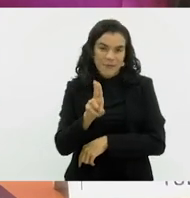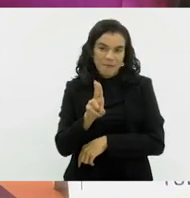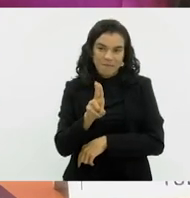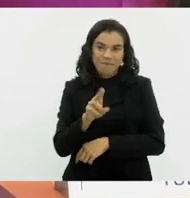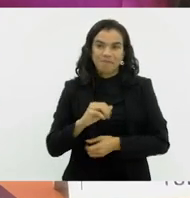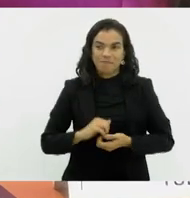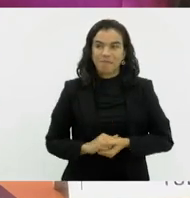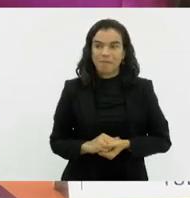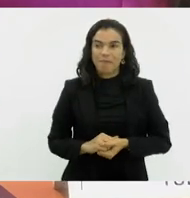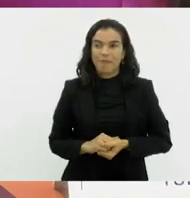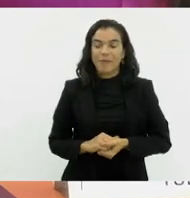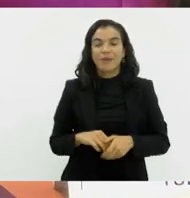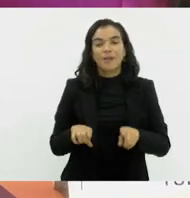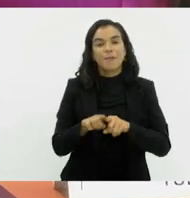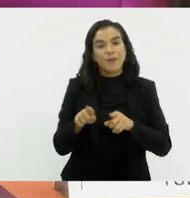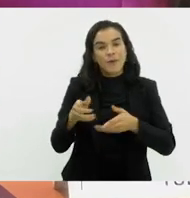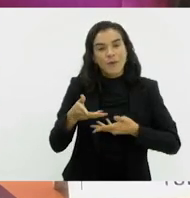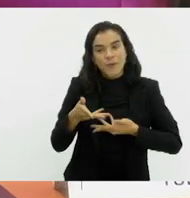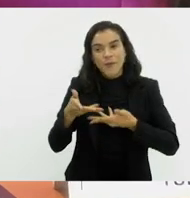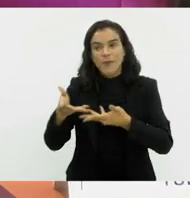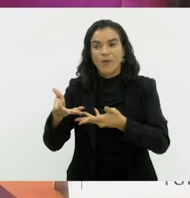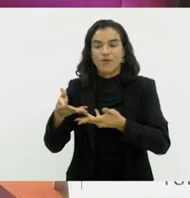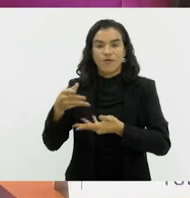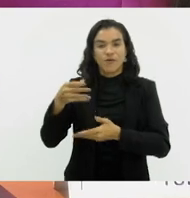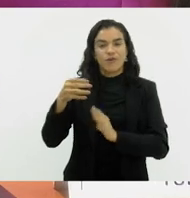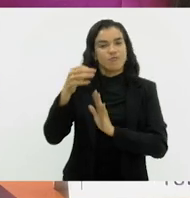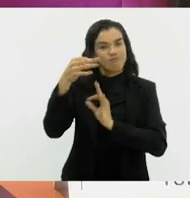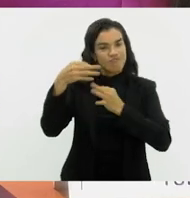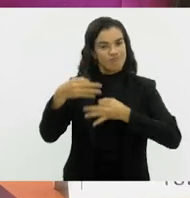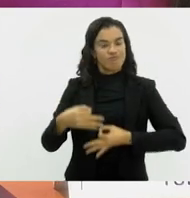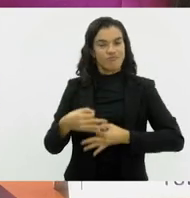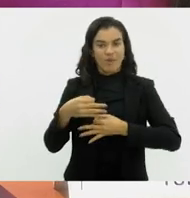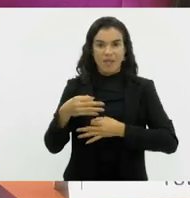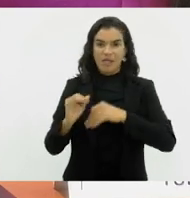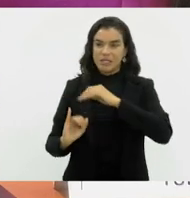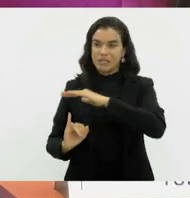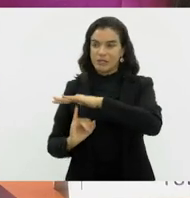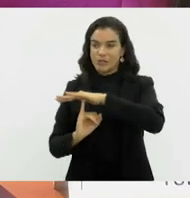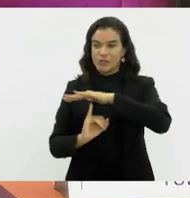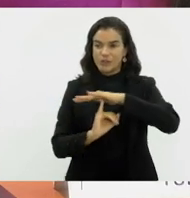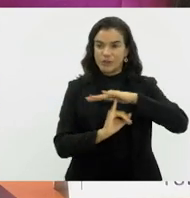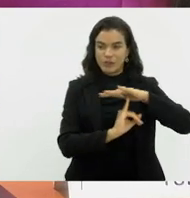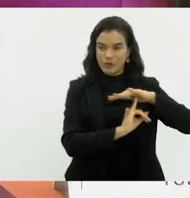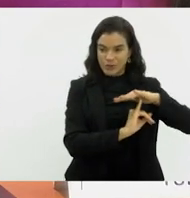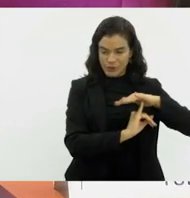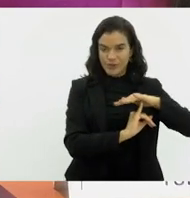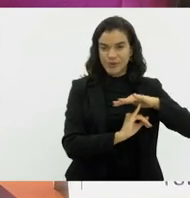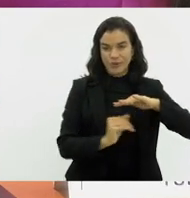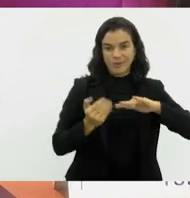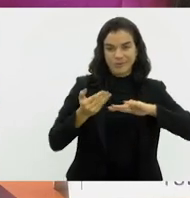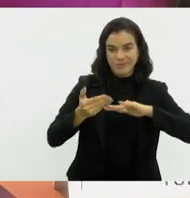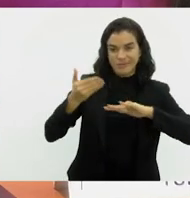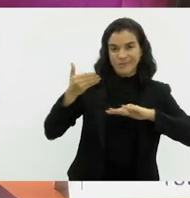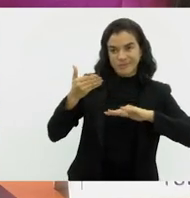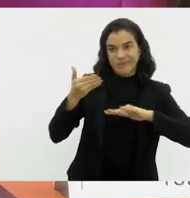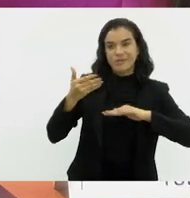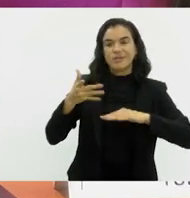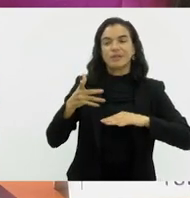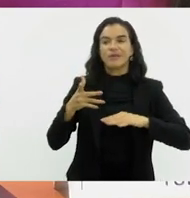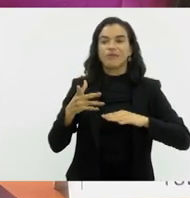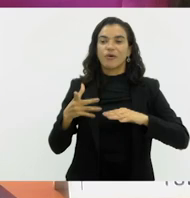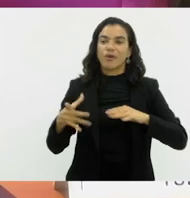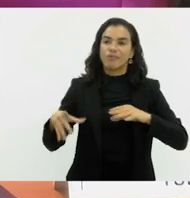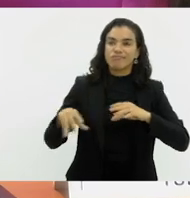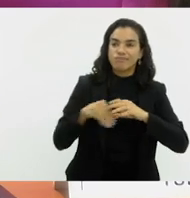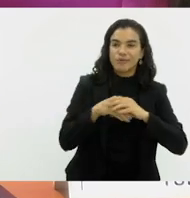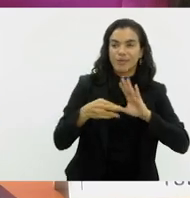convocação, do convite feito mesmo oficialmente para as instituições que estavam... foram elencadas dentro